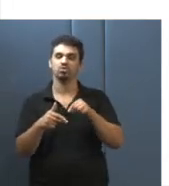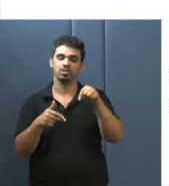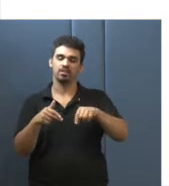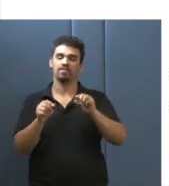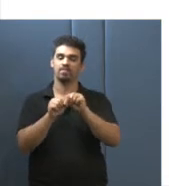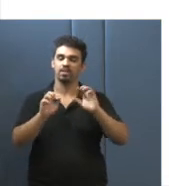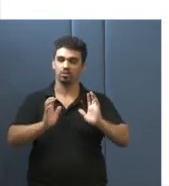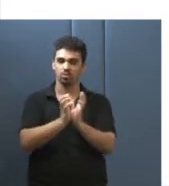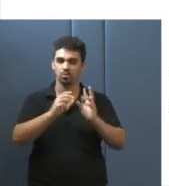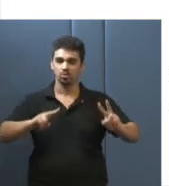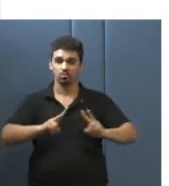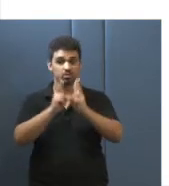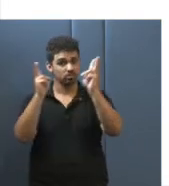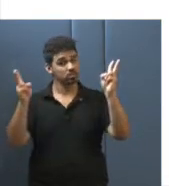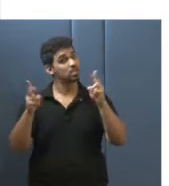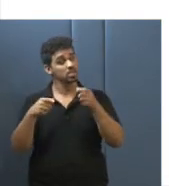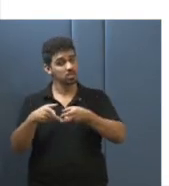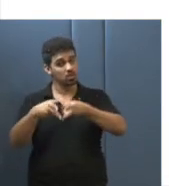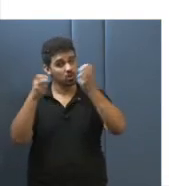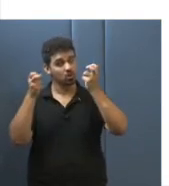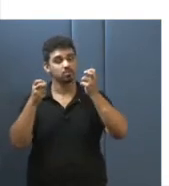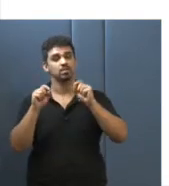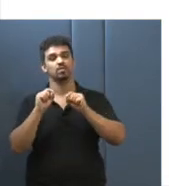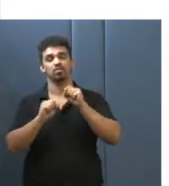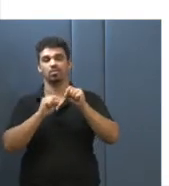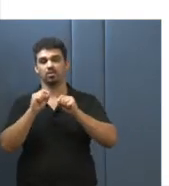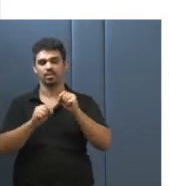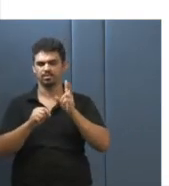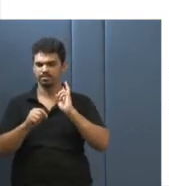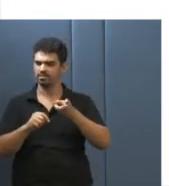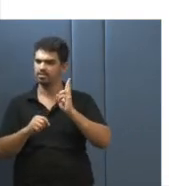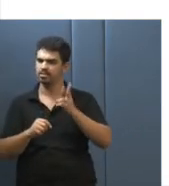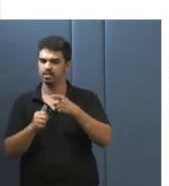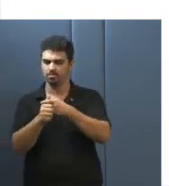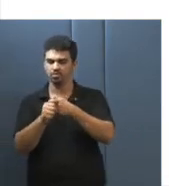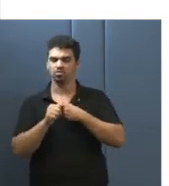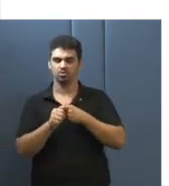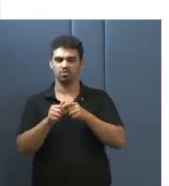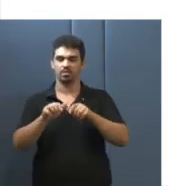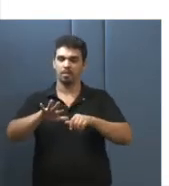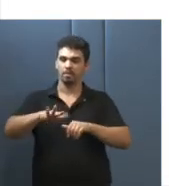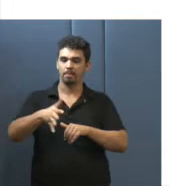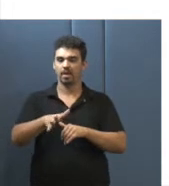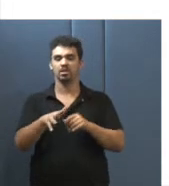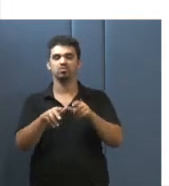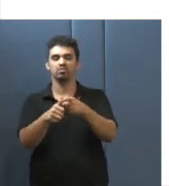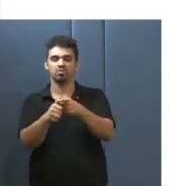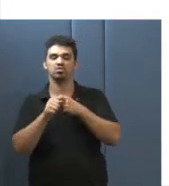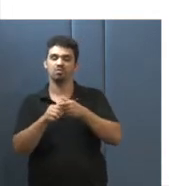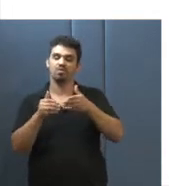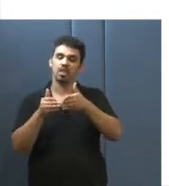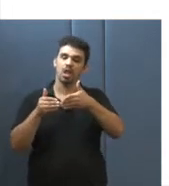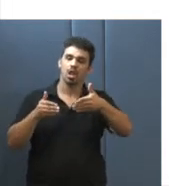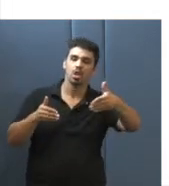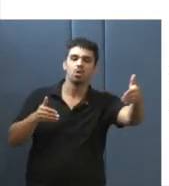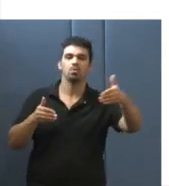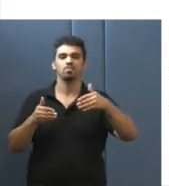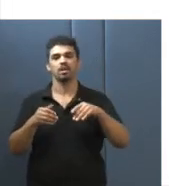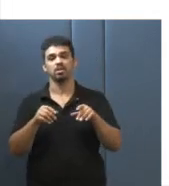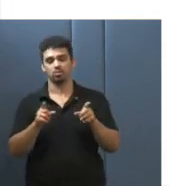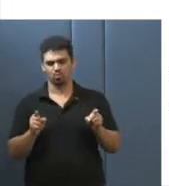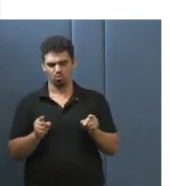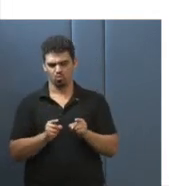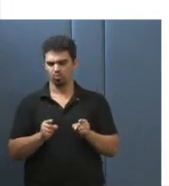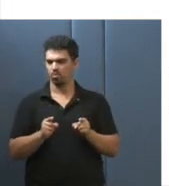de Paris e observa e sempre esse critério do dívida de médio e longo prazo são elegíveis. Curto prazo está